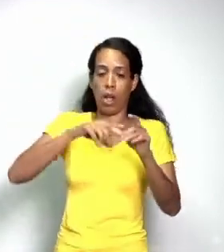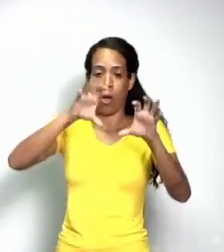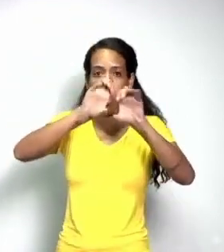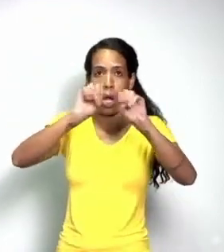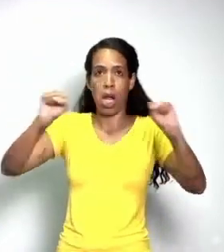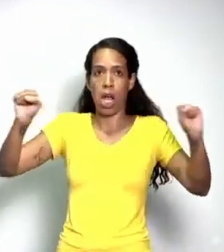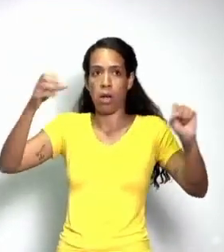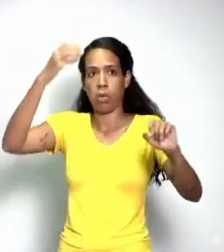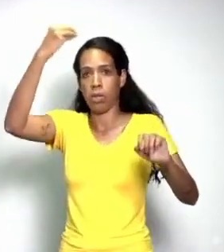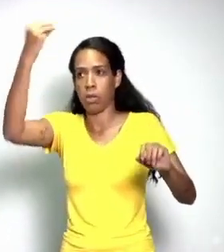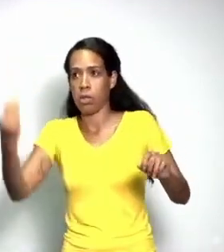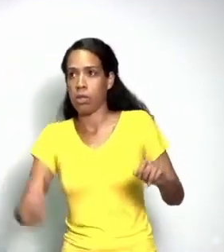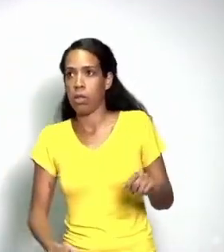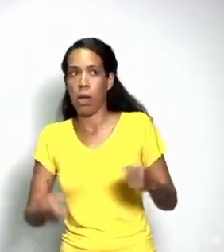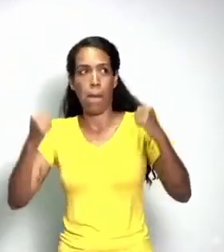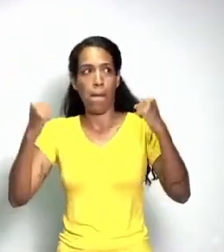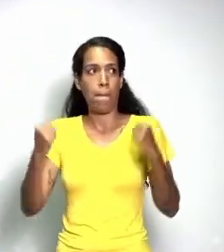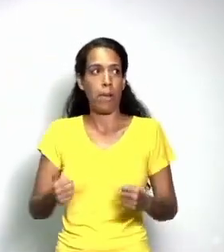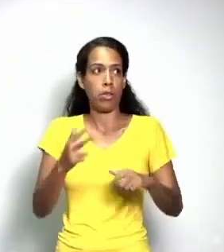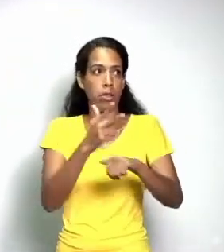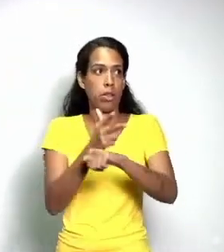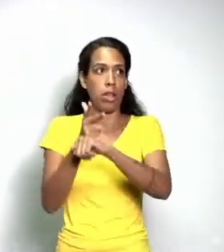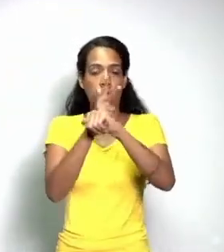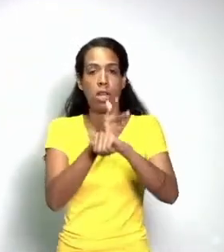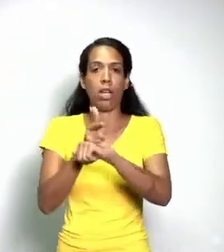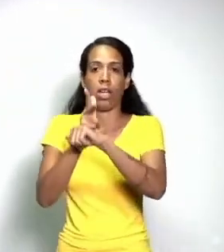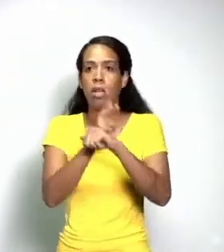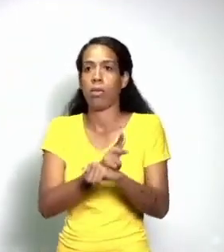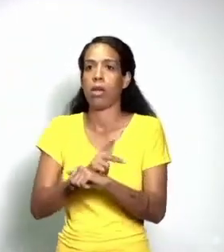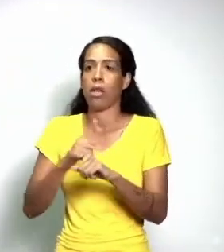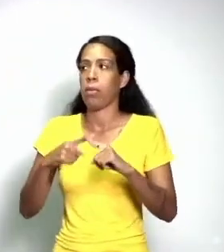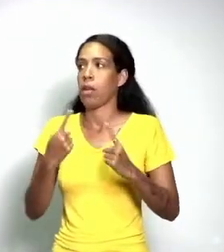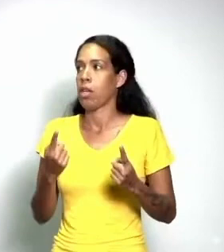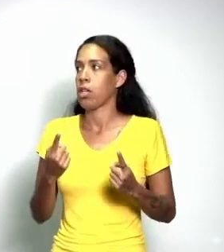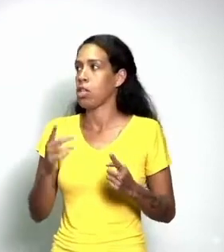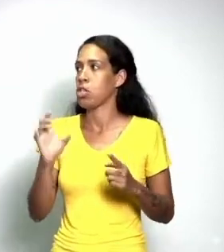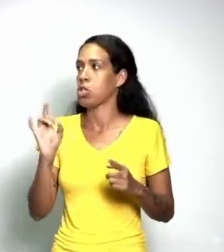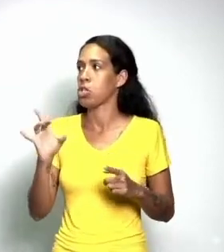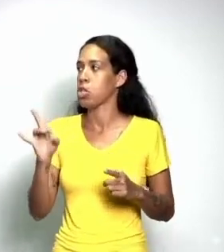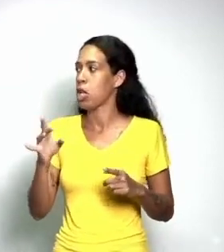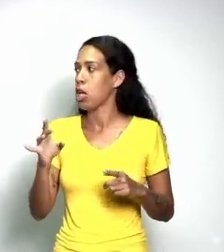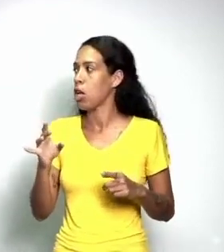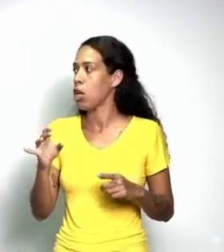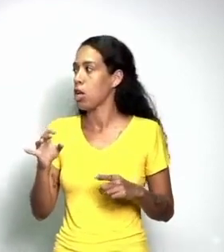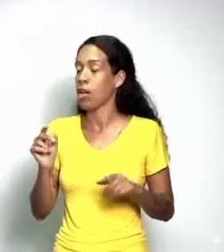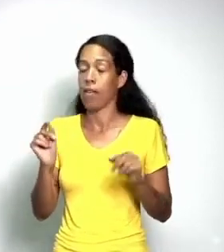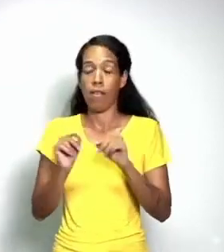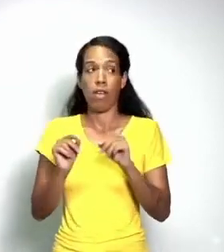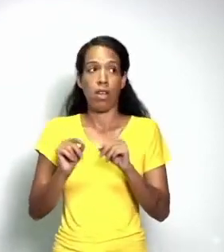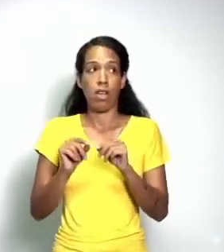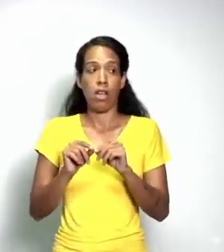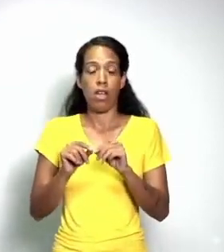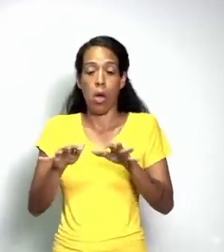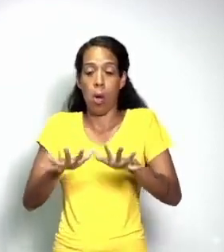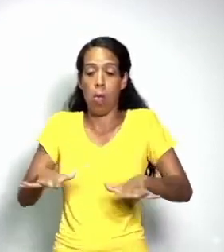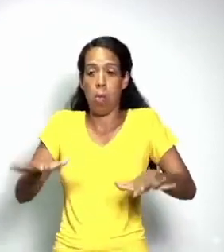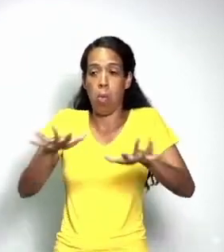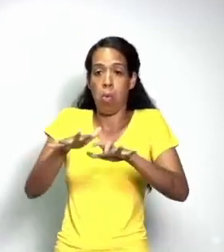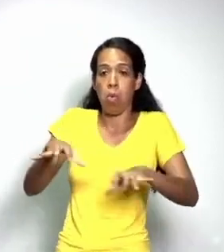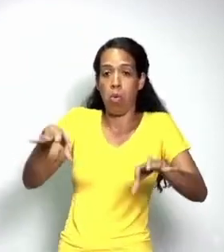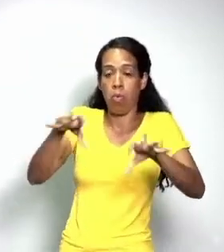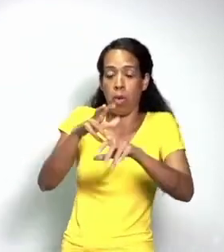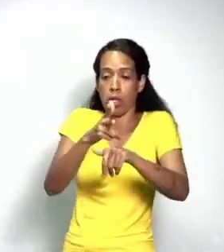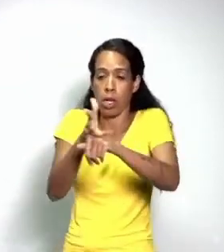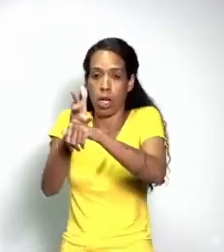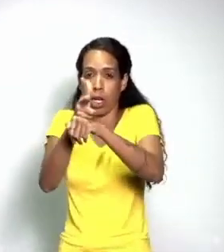que vai sustentar todo esse peso da câmera. E aí, a partir disso, a única função que a gente faz é movimentar a câmera